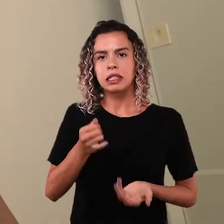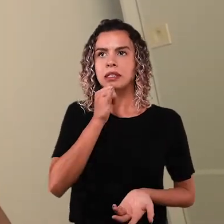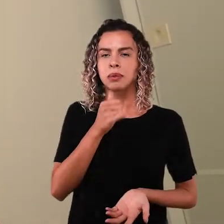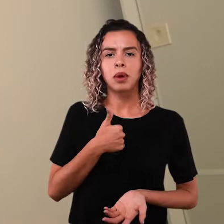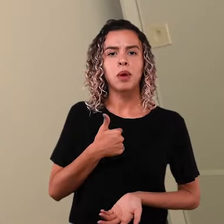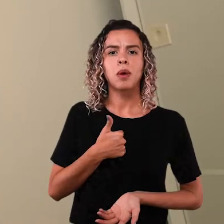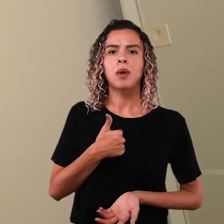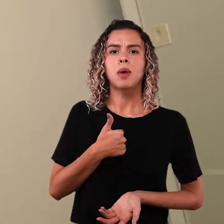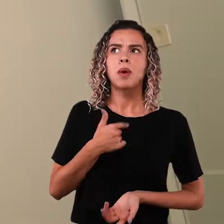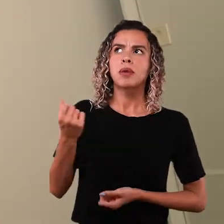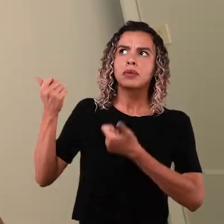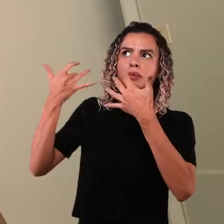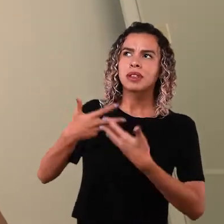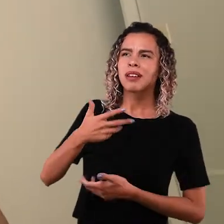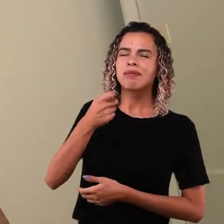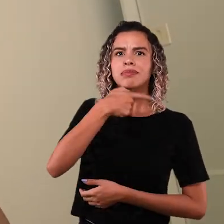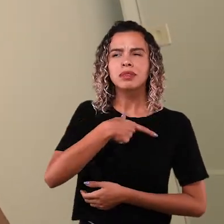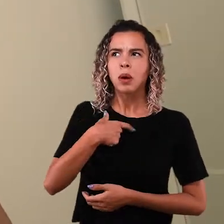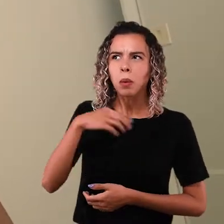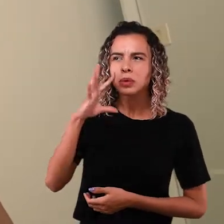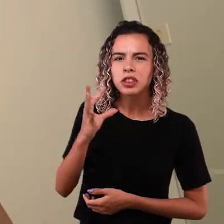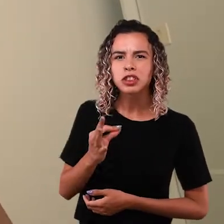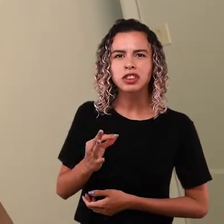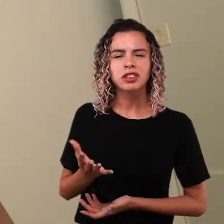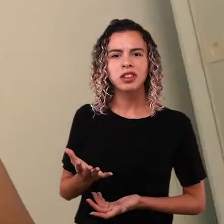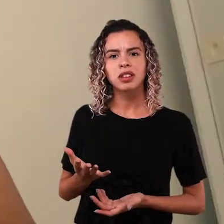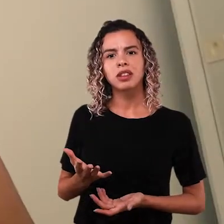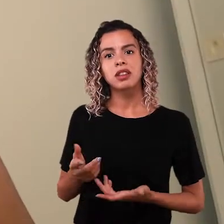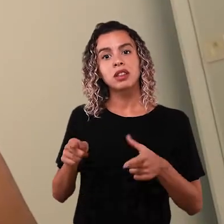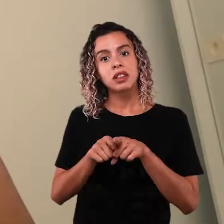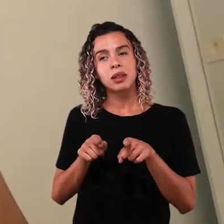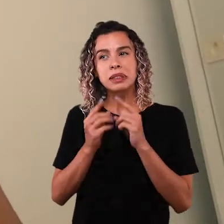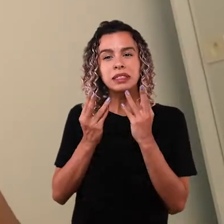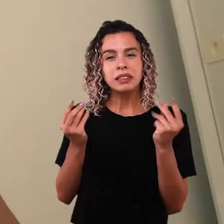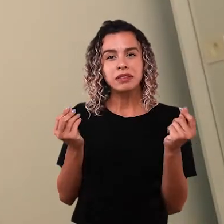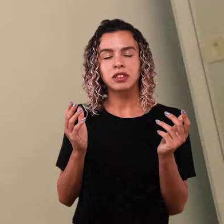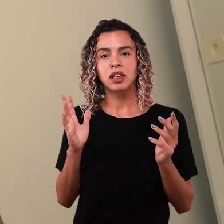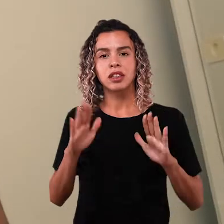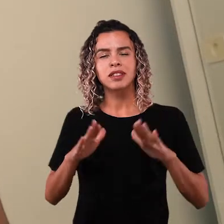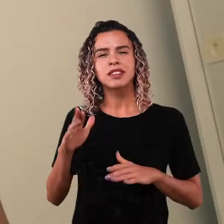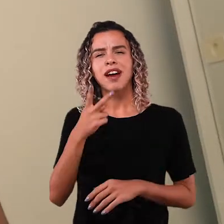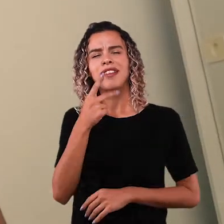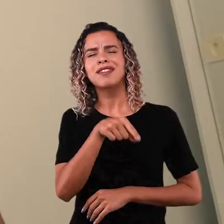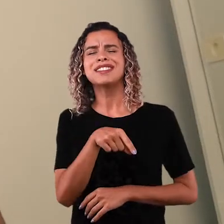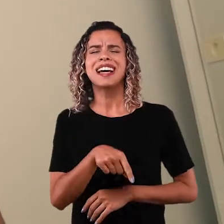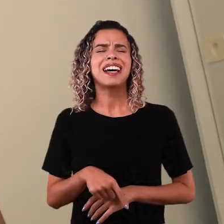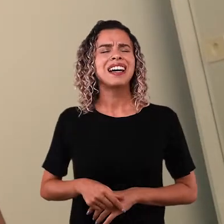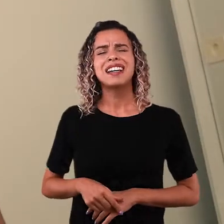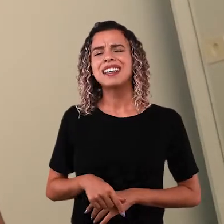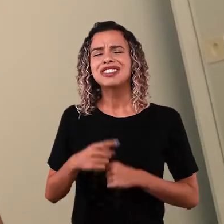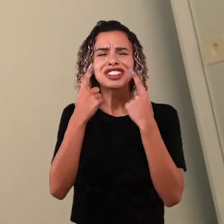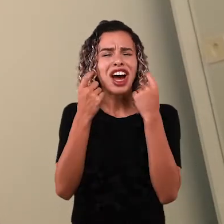comportamentos como não entender ironia, sarcasmo, essa questão da hipersensibilidade. As pessoas ficavam falando que eu era